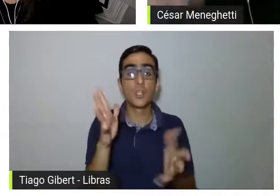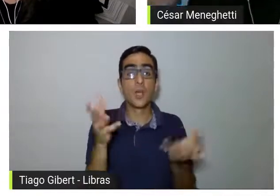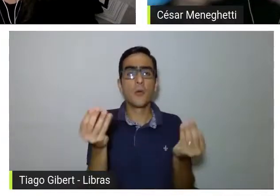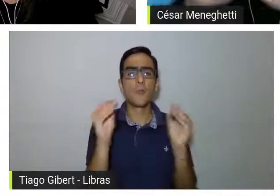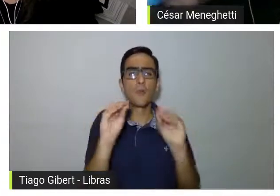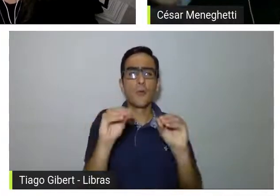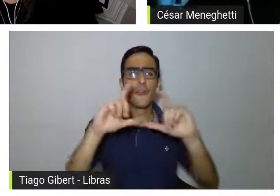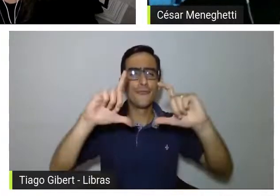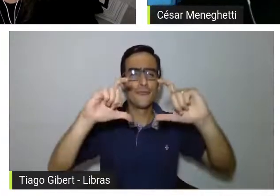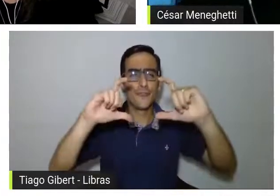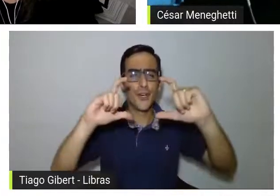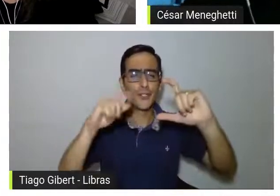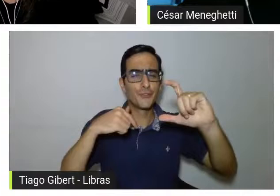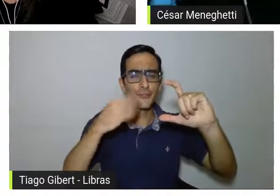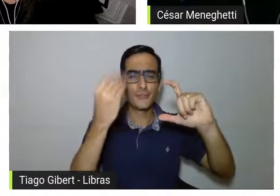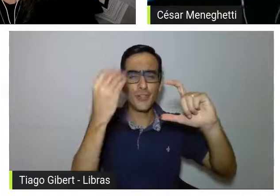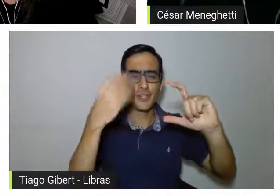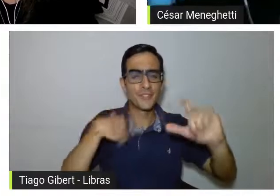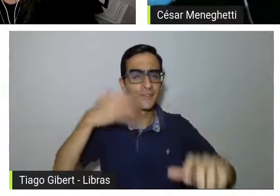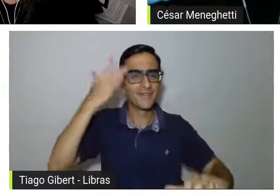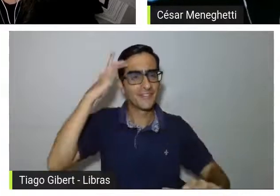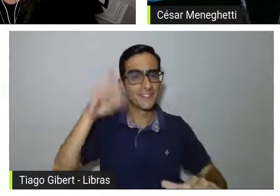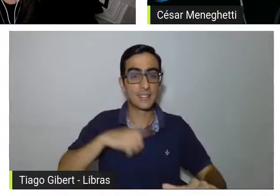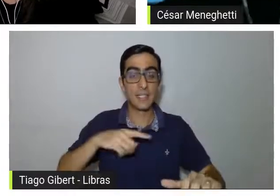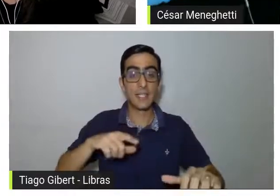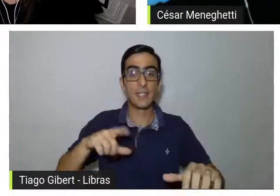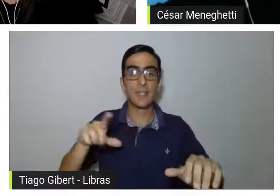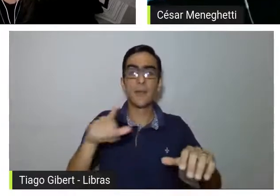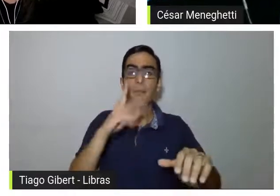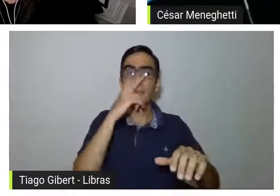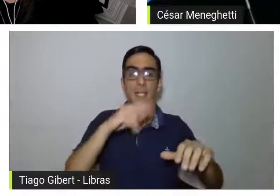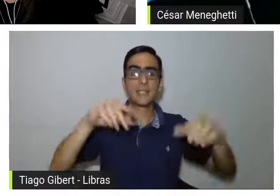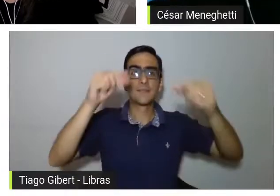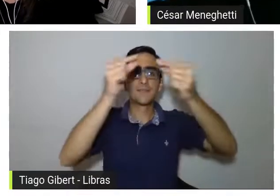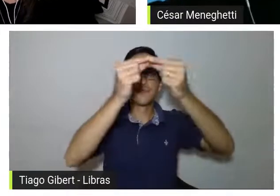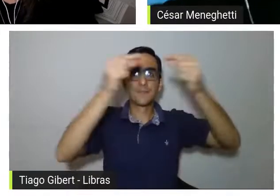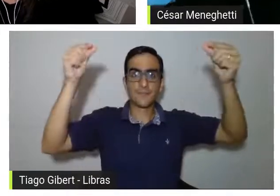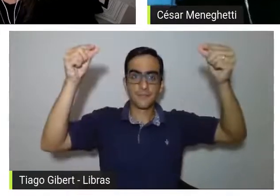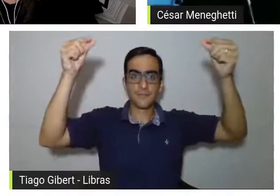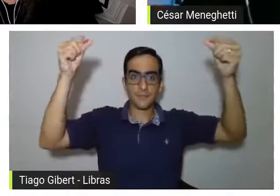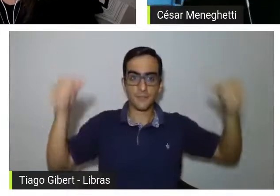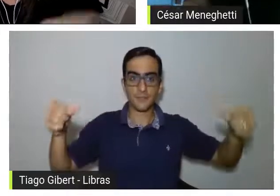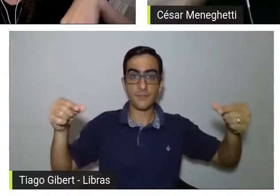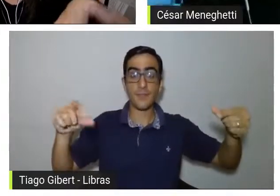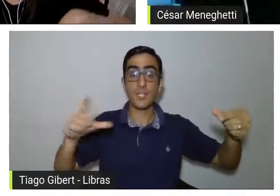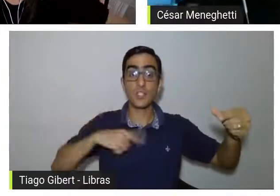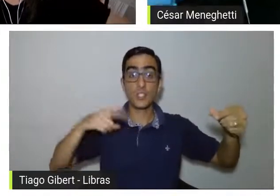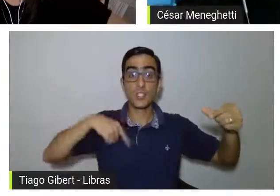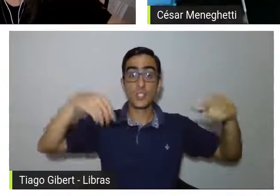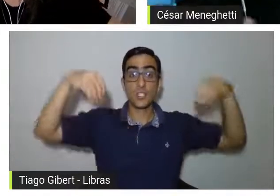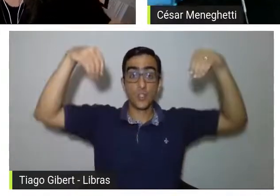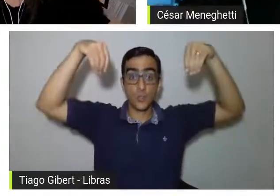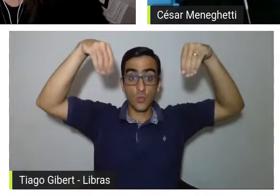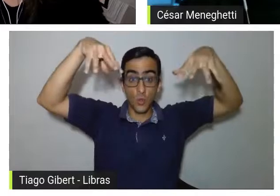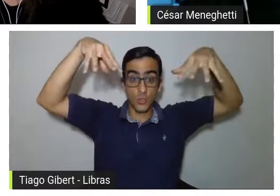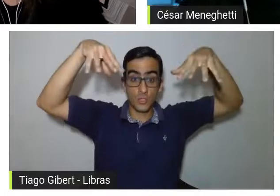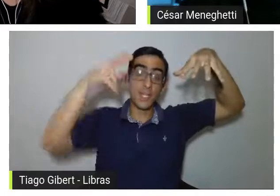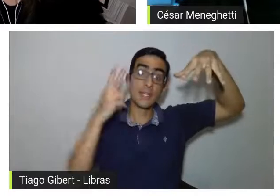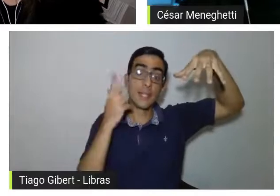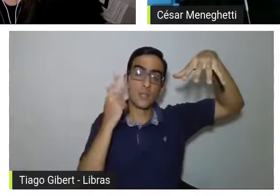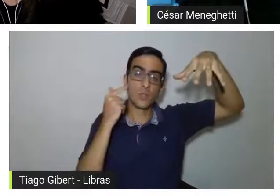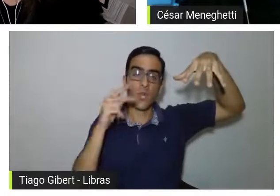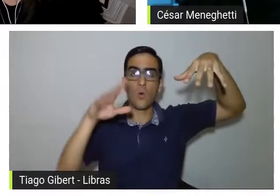tem, né? A gente colocava uma esquadria, tipo um quadrado com luz natural que entrava e como